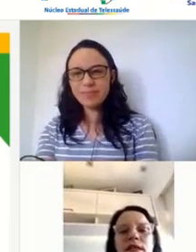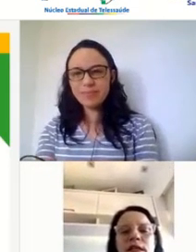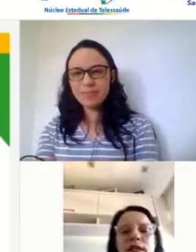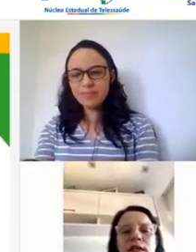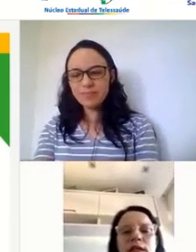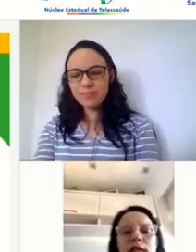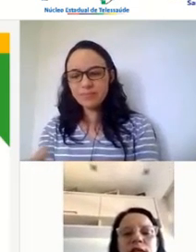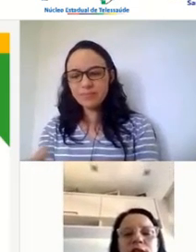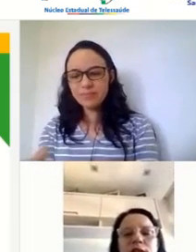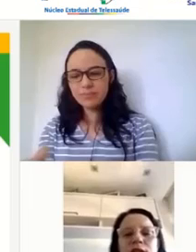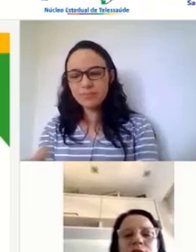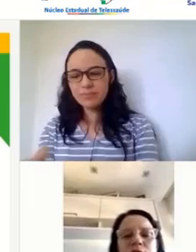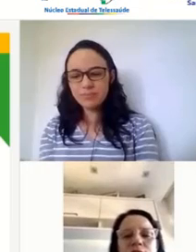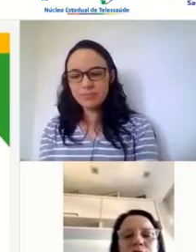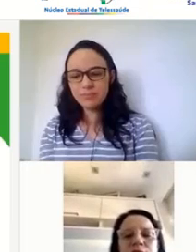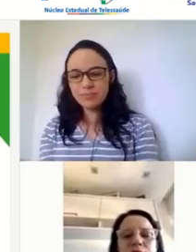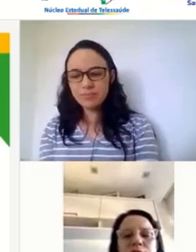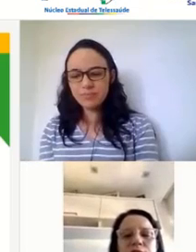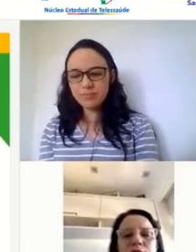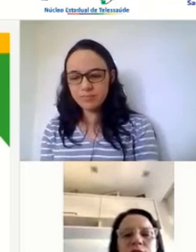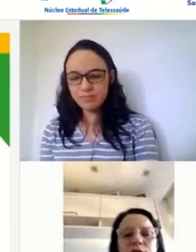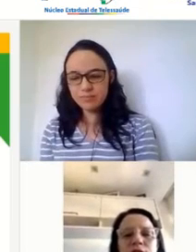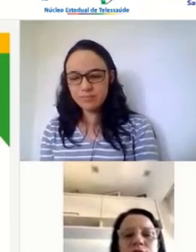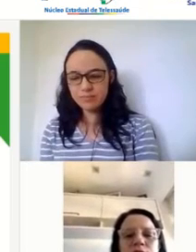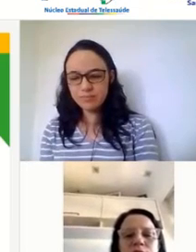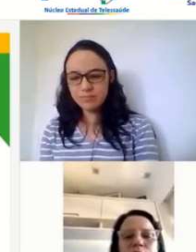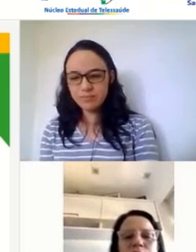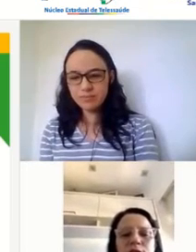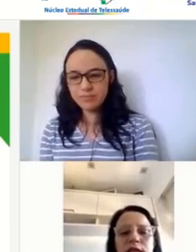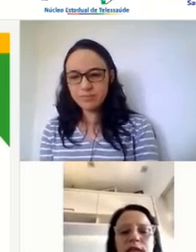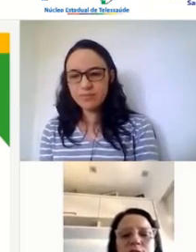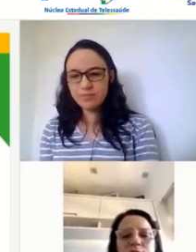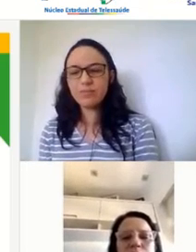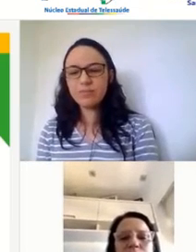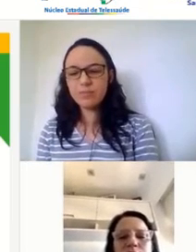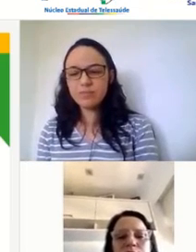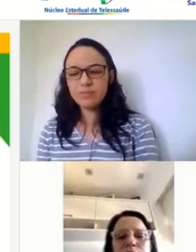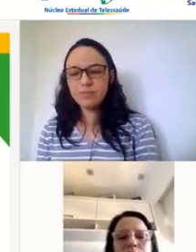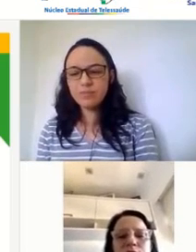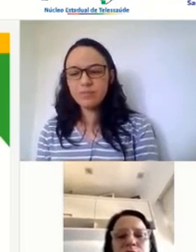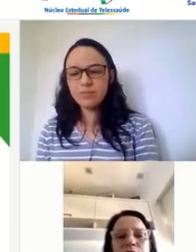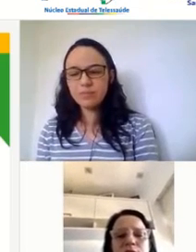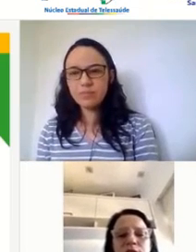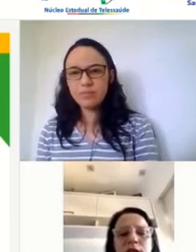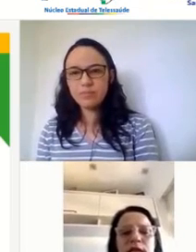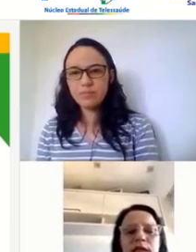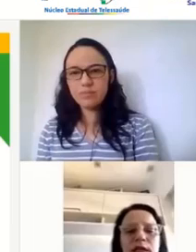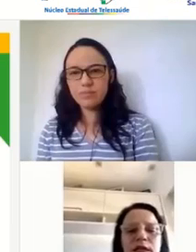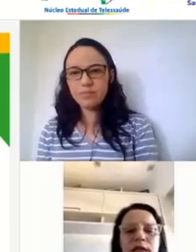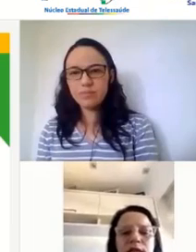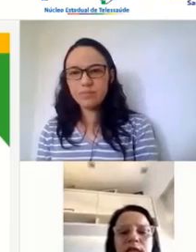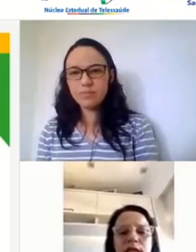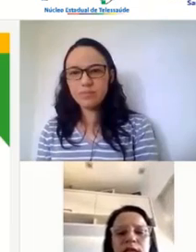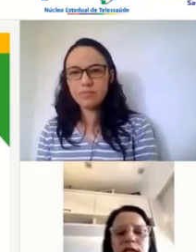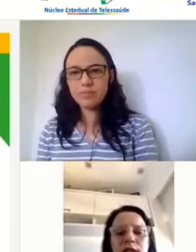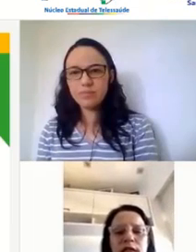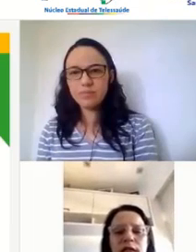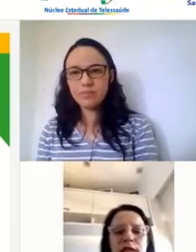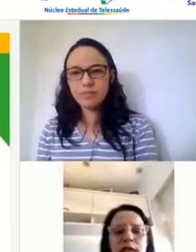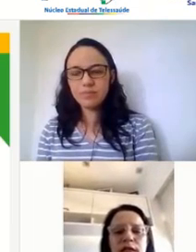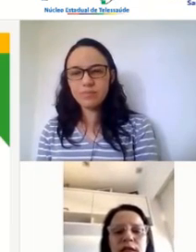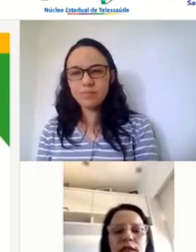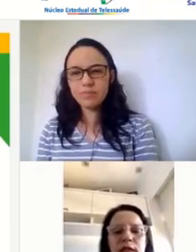dra magali também não vai conseguir para só como 20 eu consigo ver pelo símbolo então tem um de desenho de um microfone